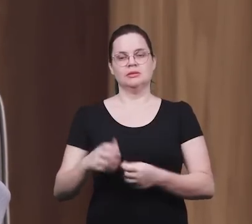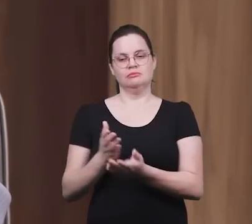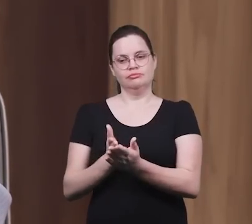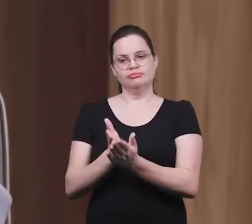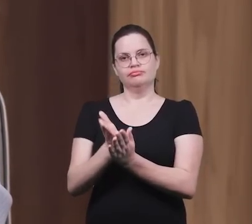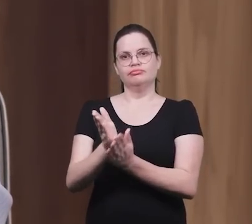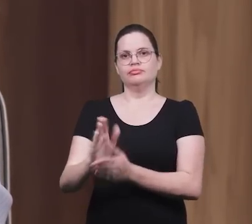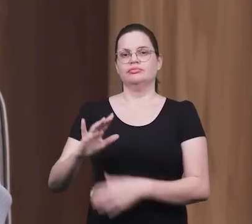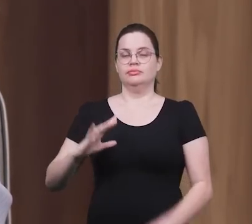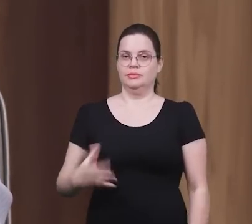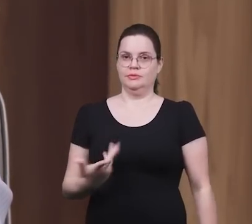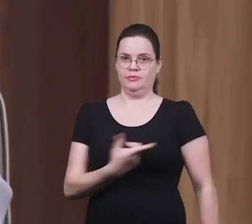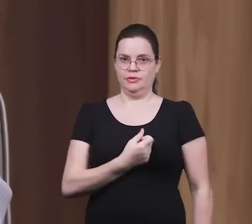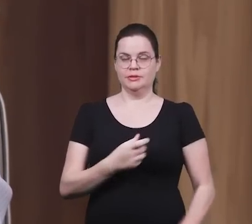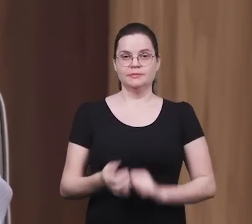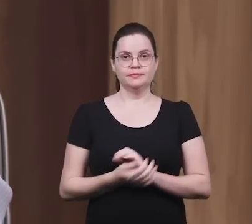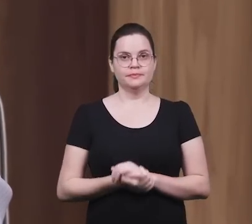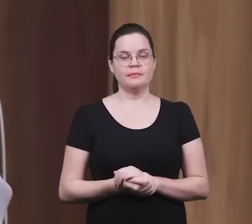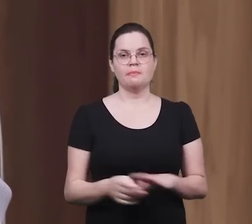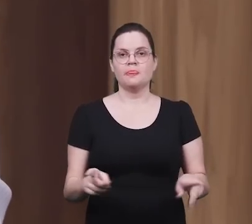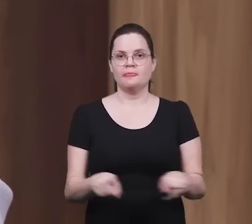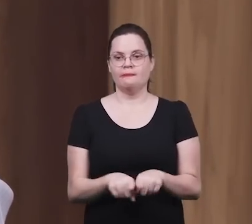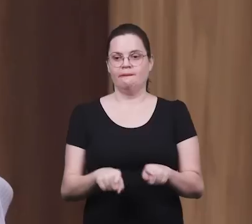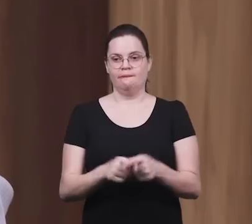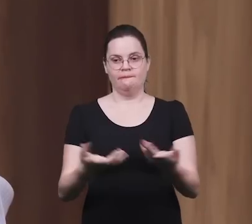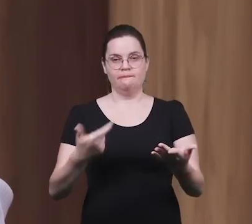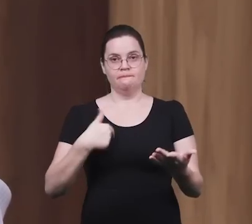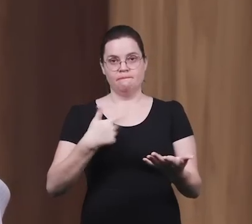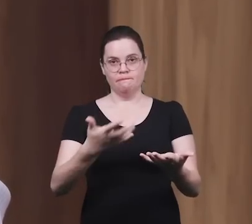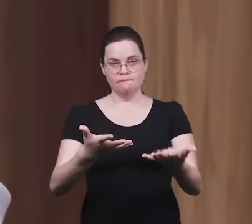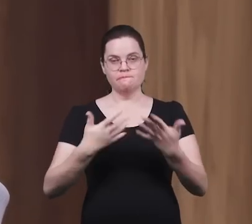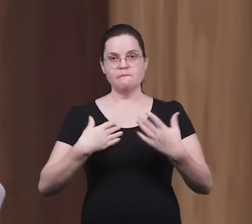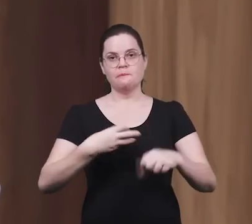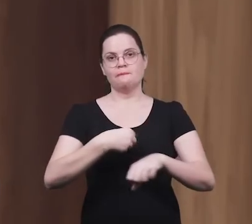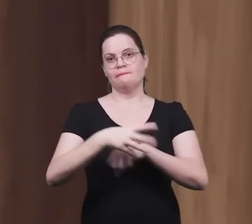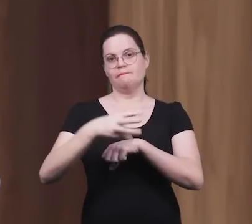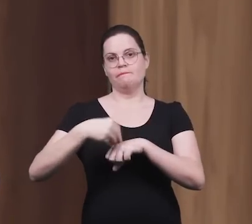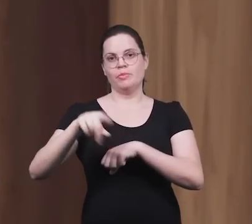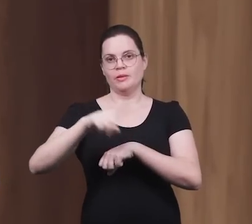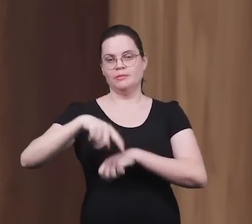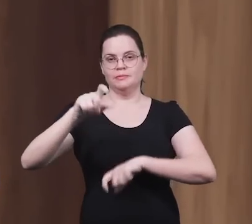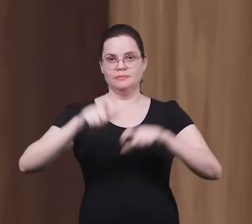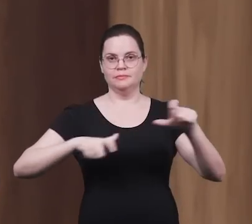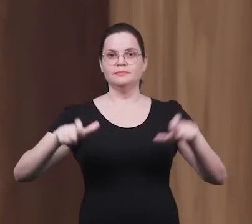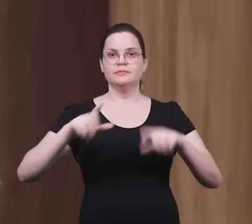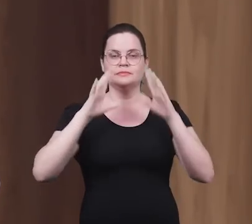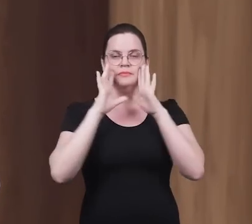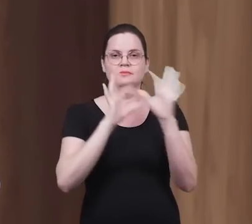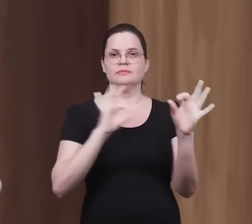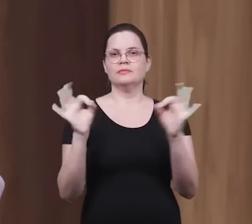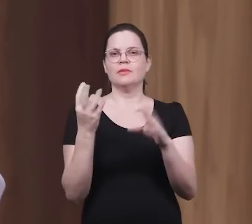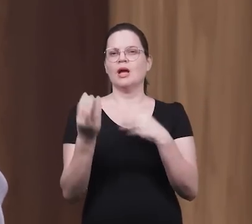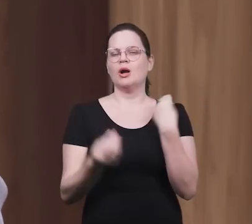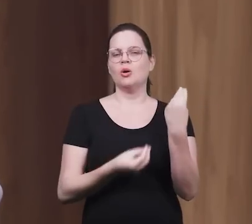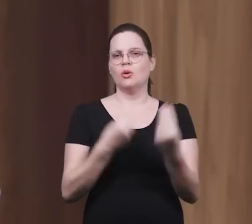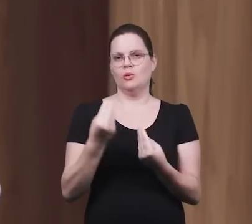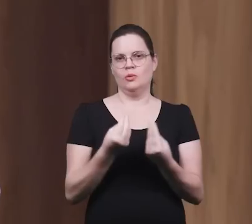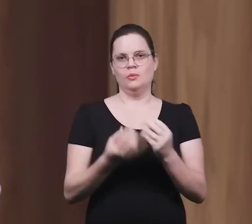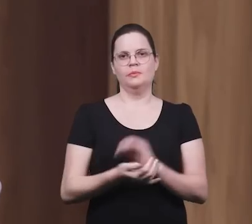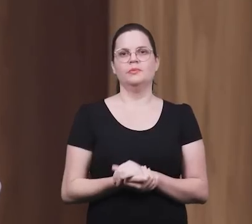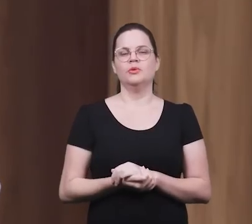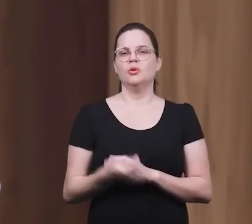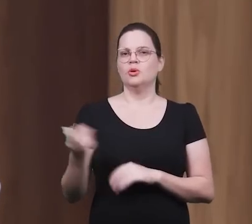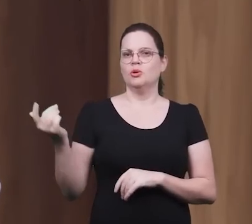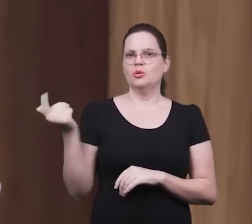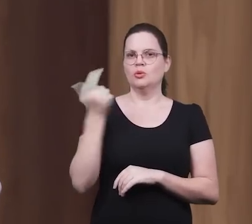caminho da salvação. E eu quero trazer aqui para você que nos acompanha, como cultivar ou